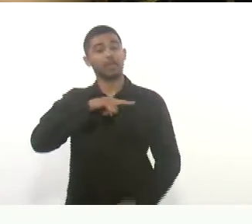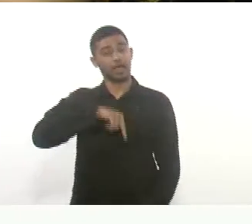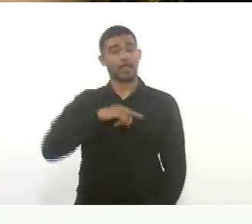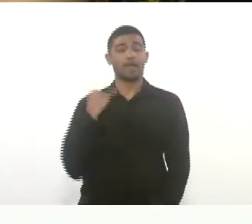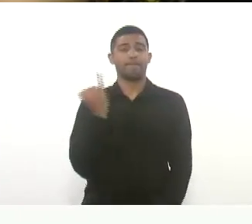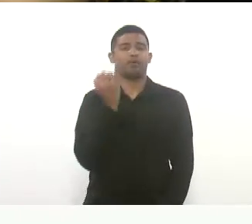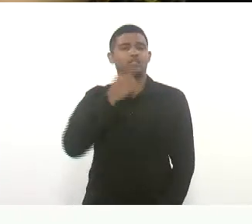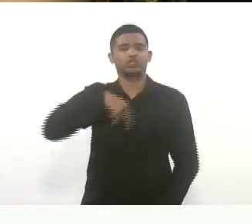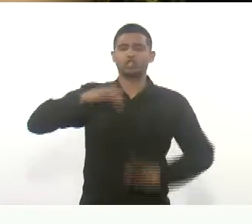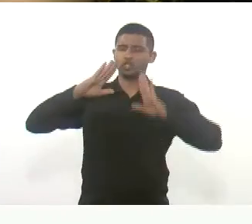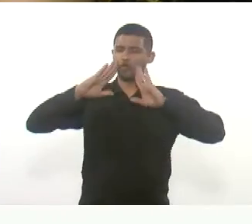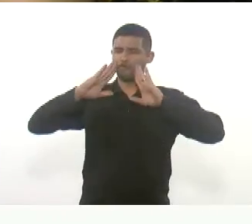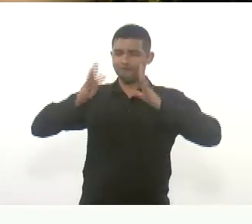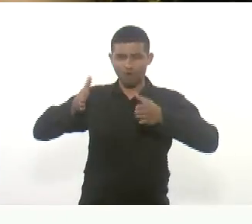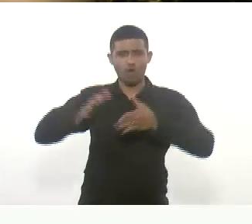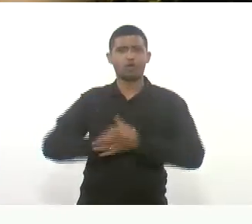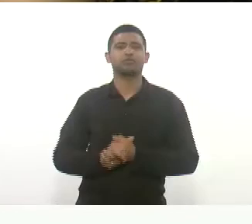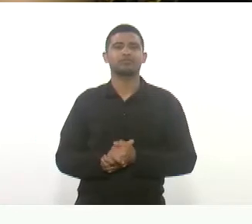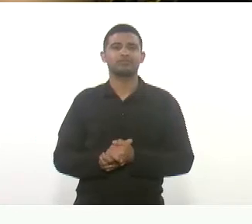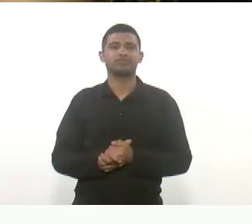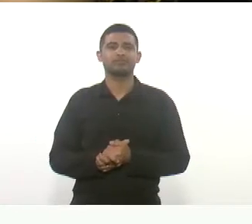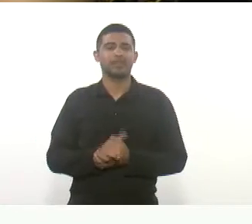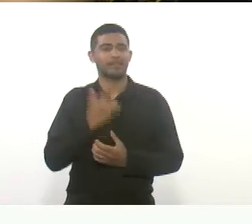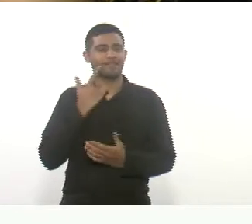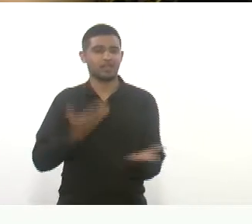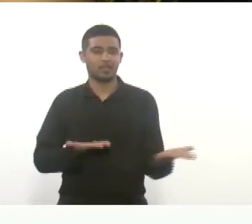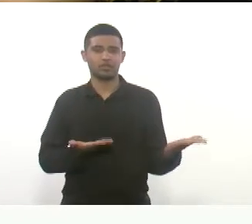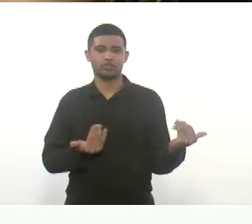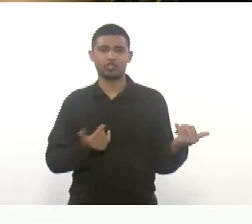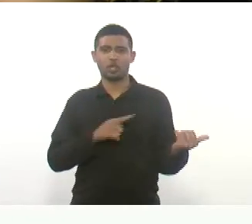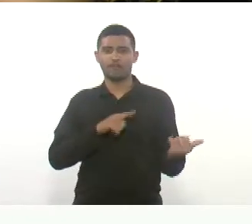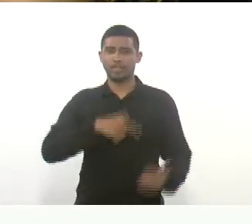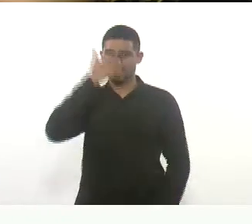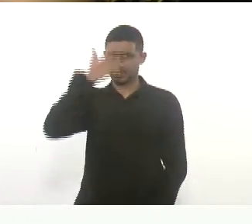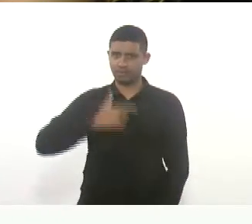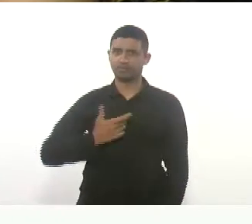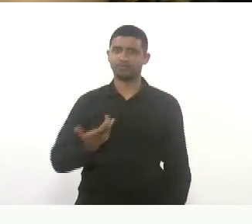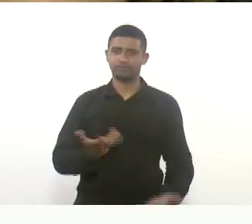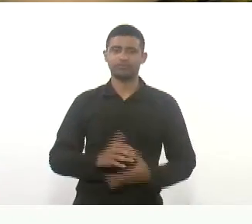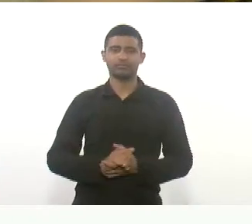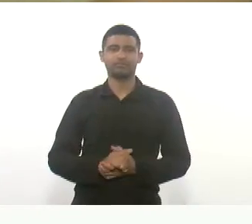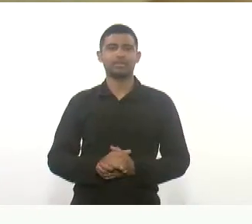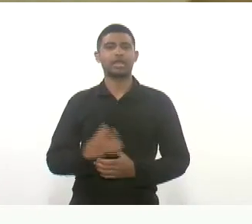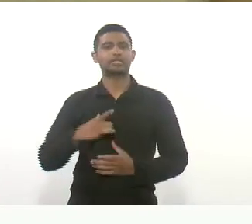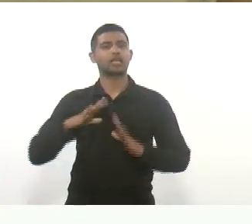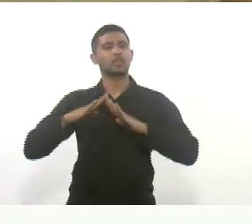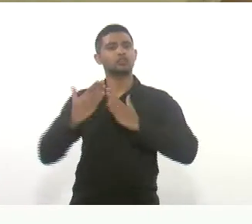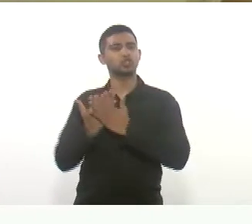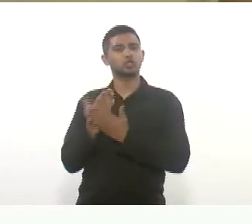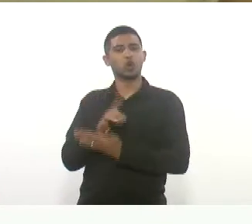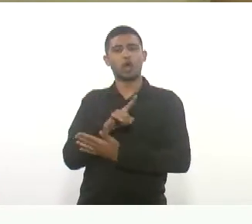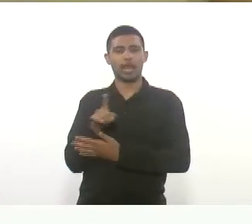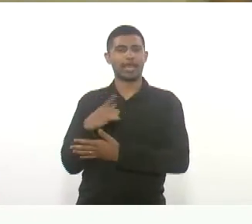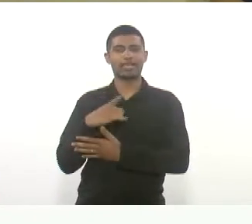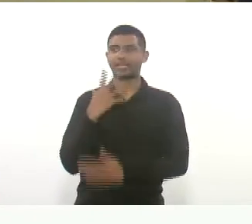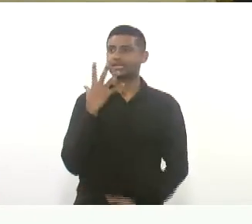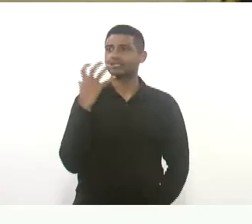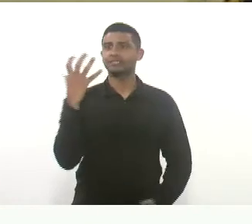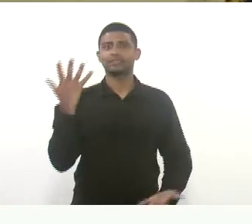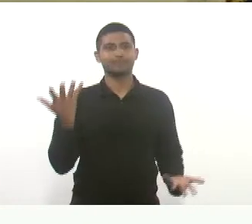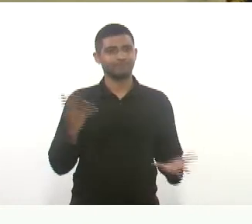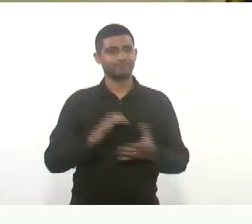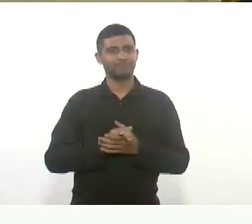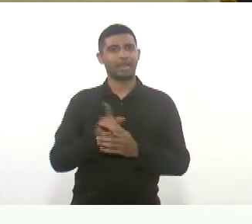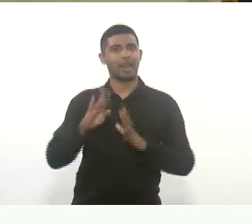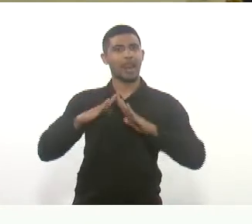esse foco central no aluno, no jovem, como protagonista disso, né? Você ter uma escola que seja atraente, você ter